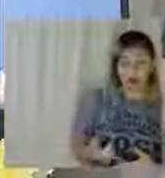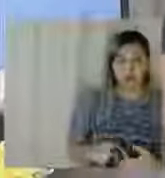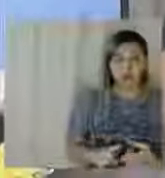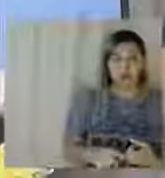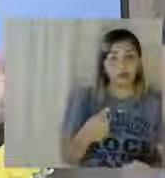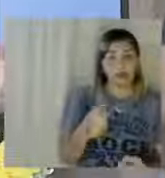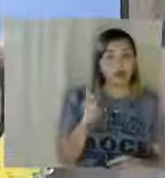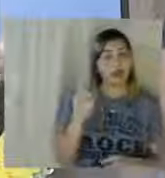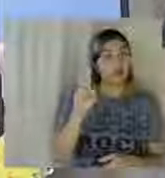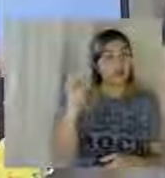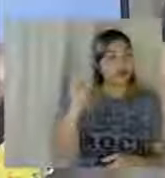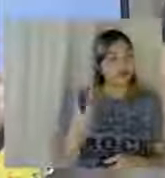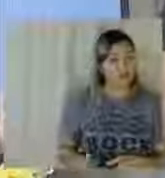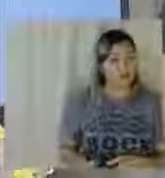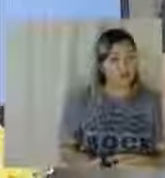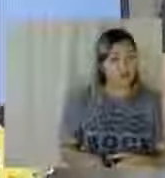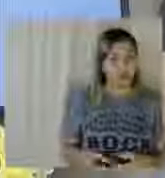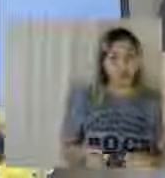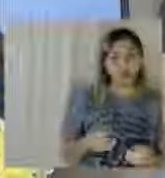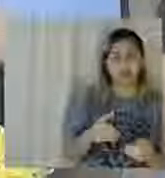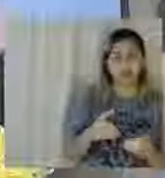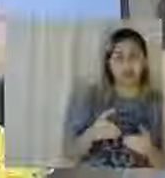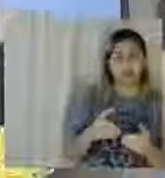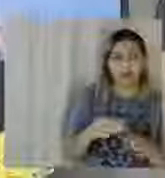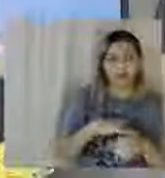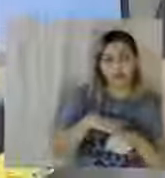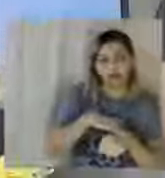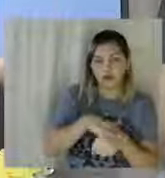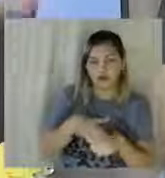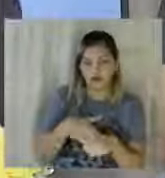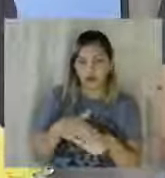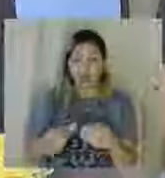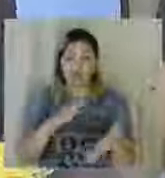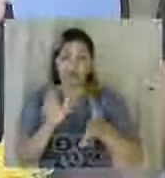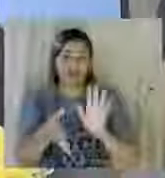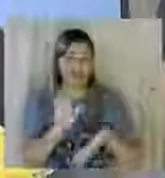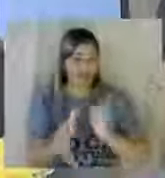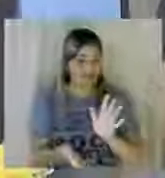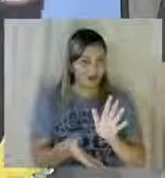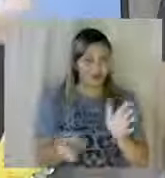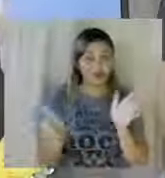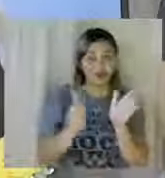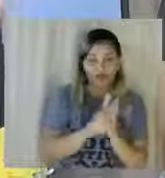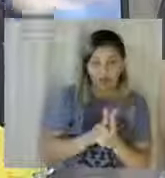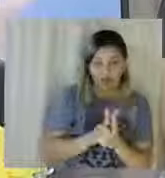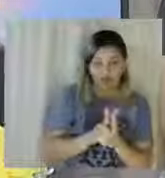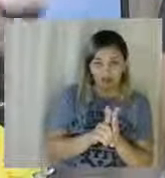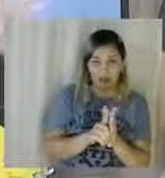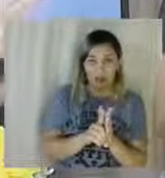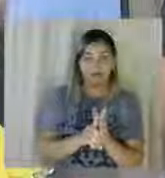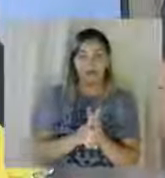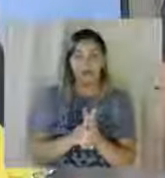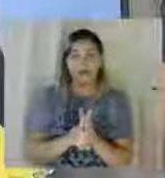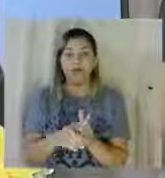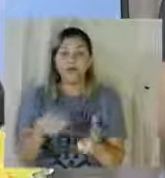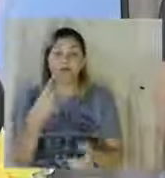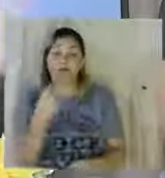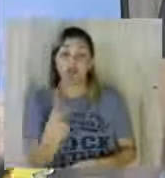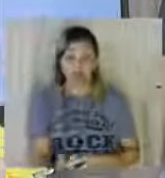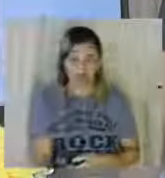uma vez, e desta forma, para discutir a temática social Libras. um direito, uma